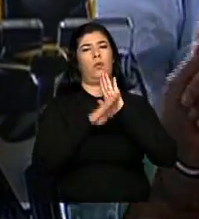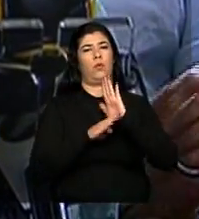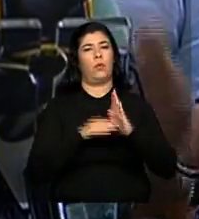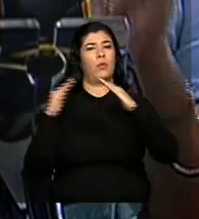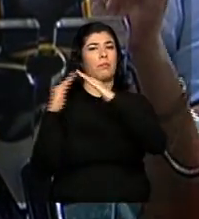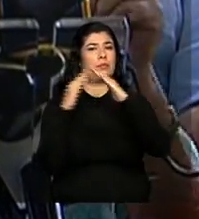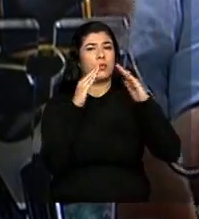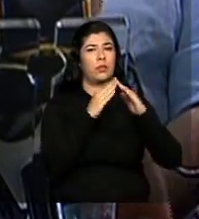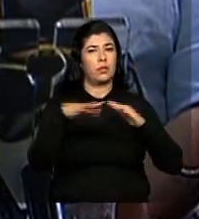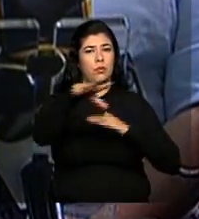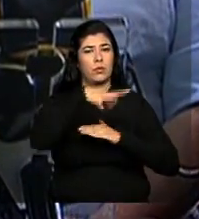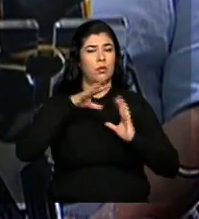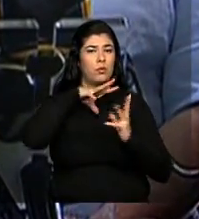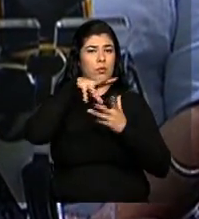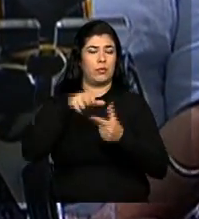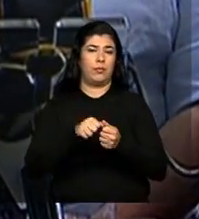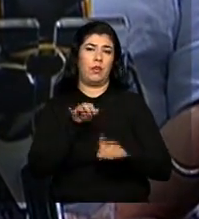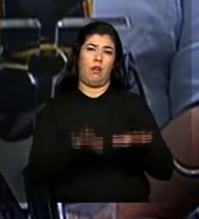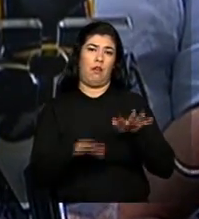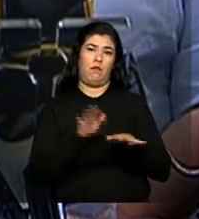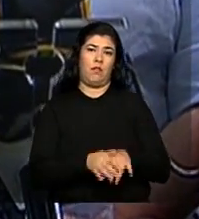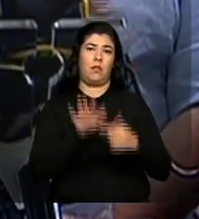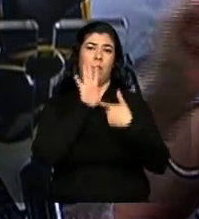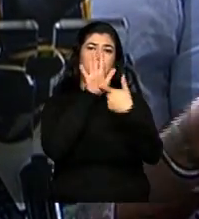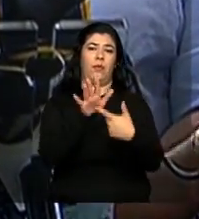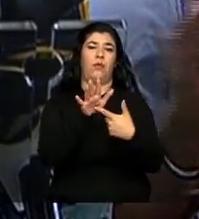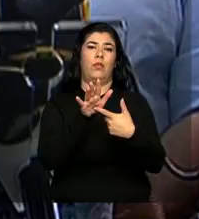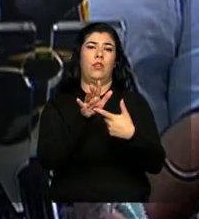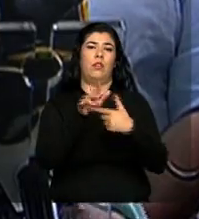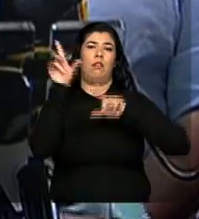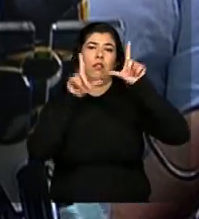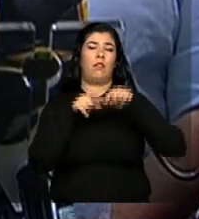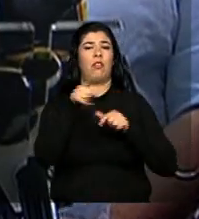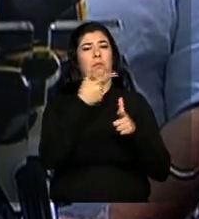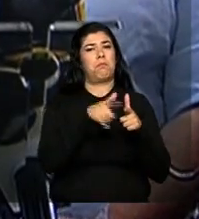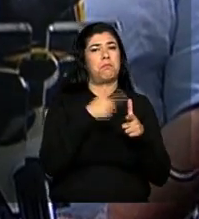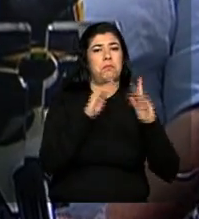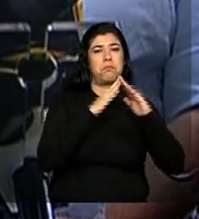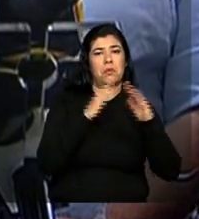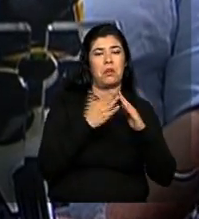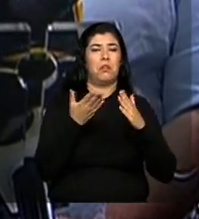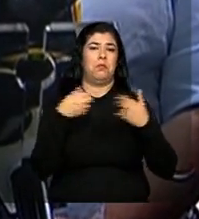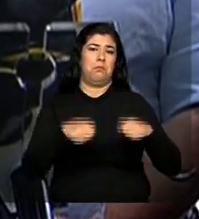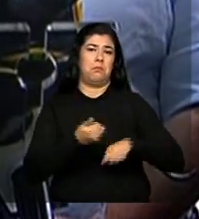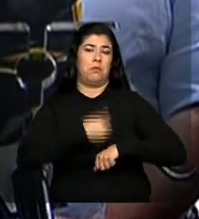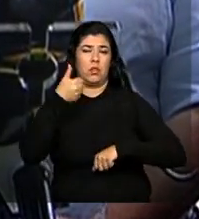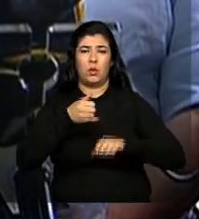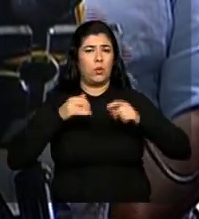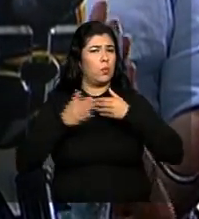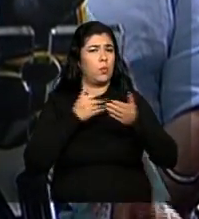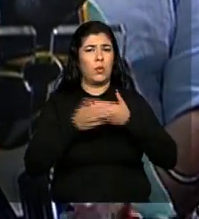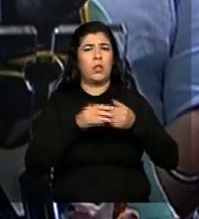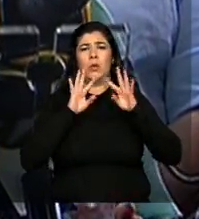mundo. Muitas vezes aparecem notícias nos jornais, olha, tem um defeito aqui, tem outro defeito ali. Todo programa